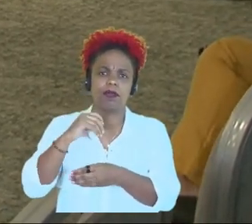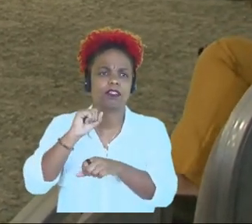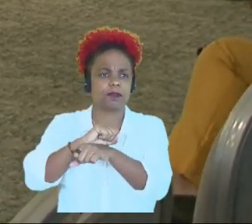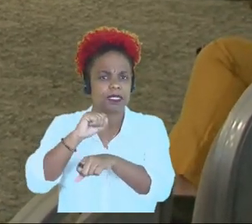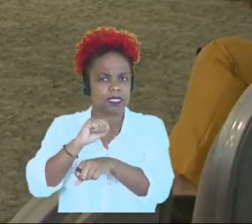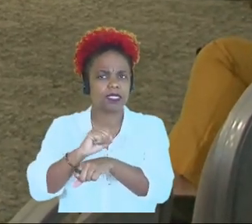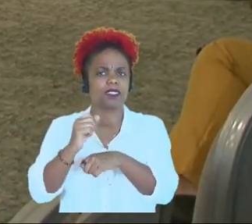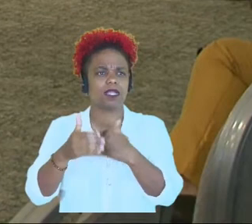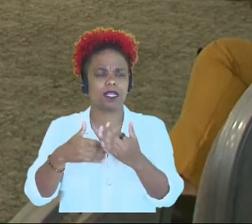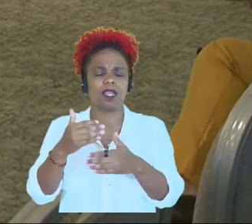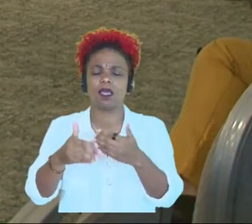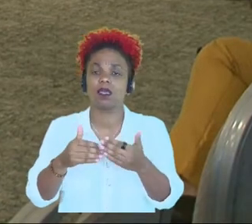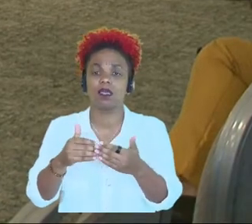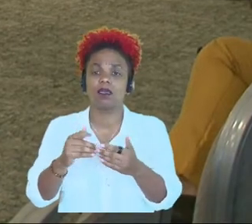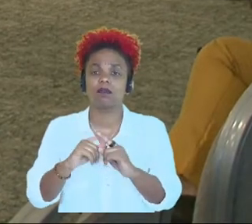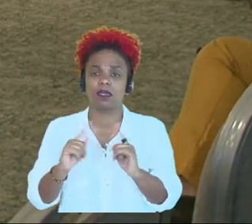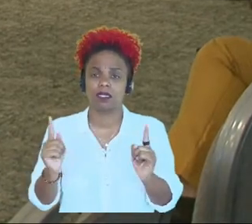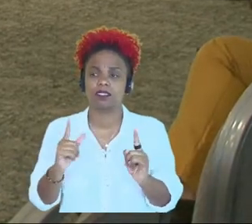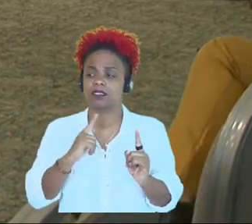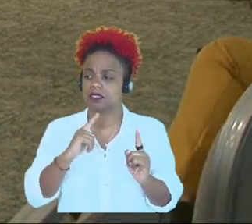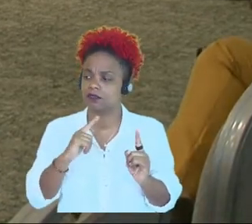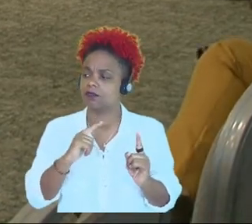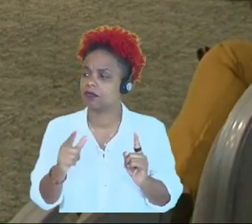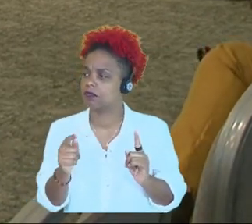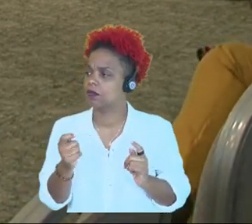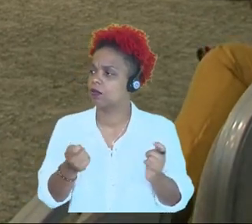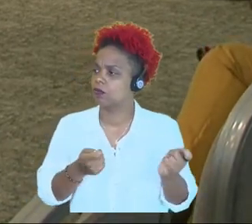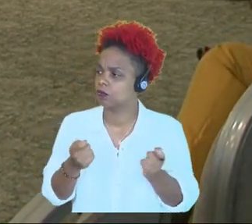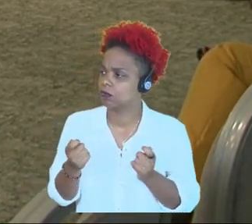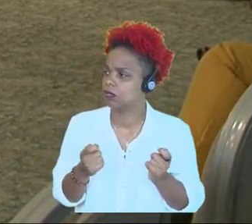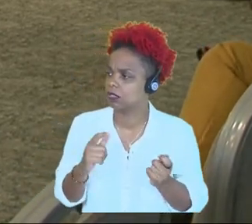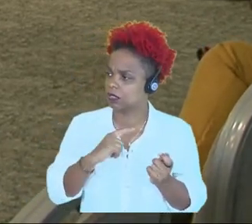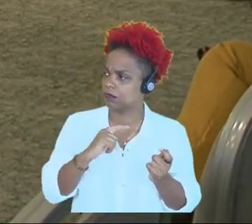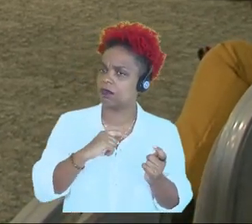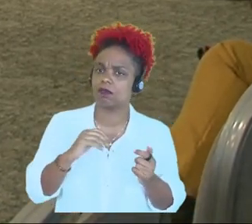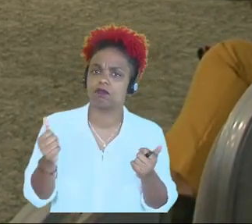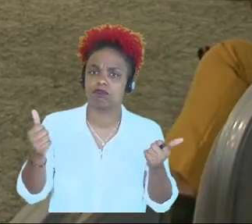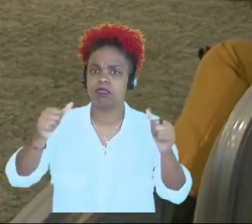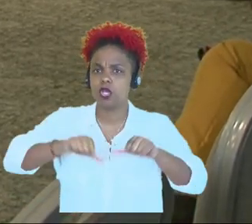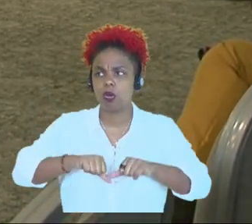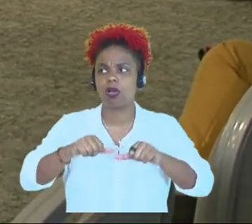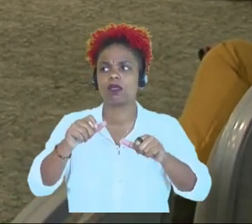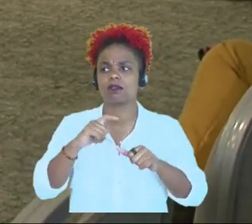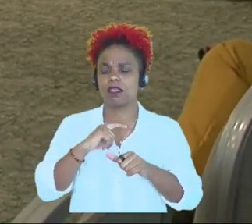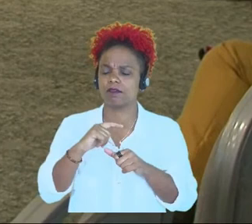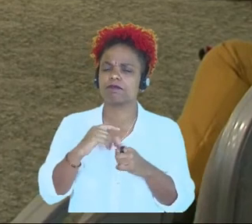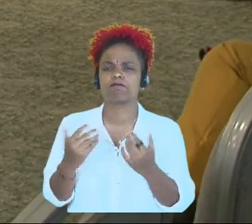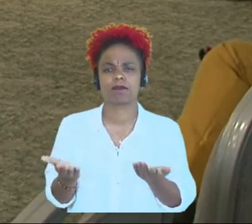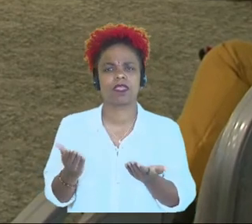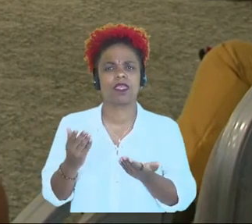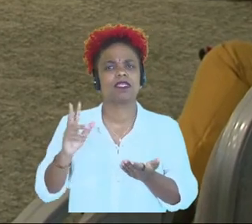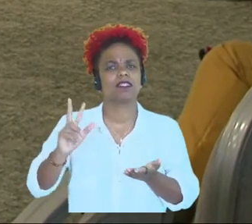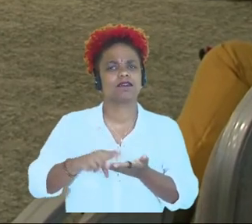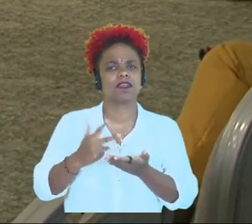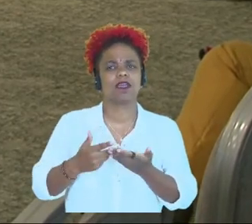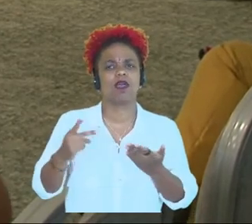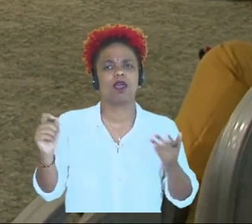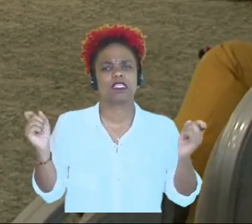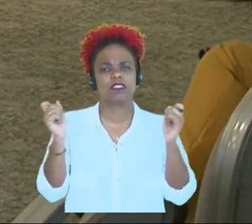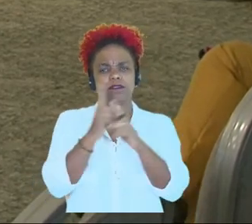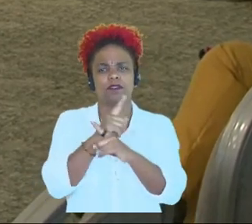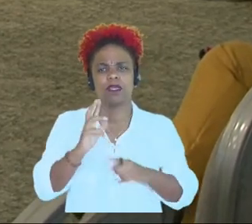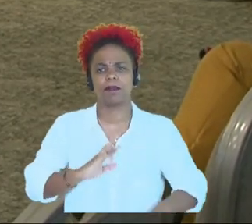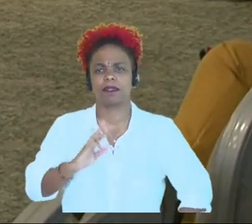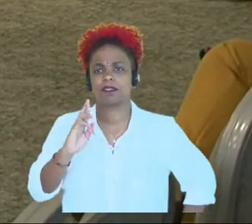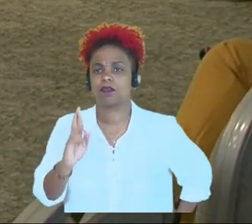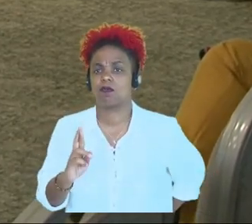de uma contenção resignada a um pior futuro. Ou seja, isso dificulta a de representação,